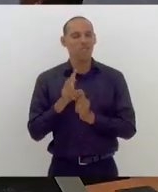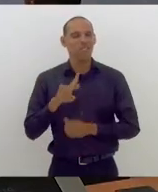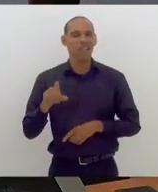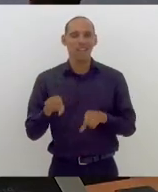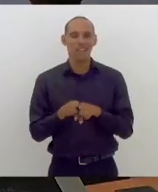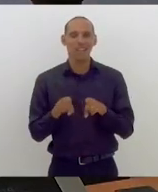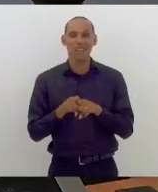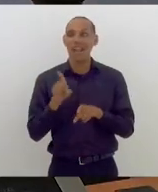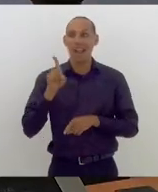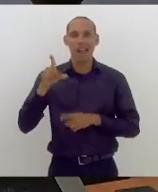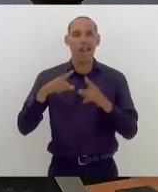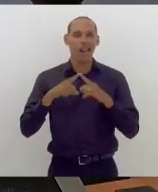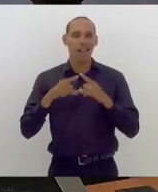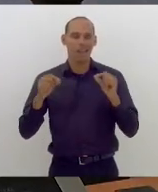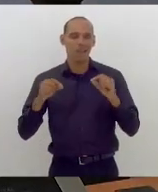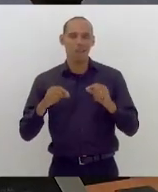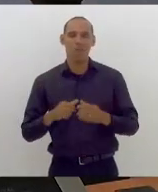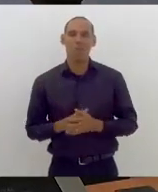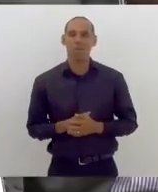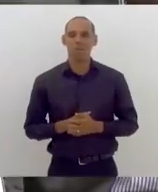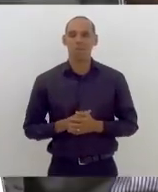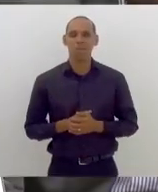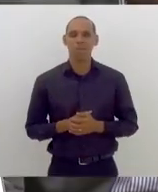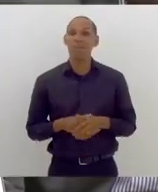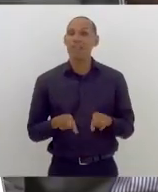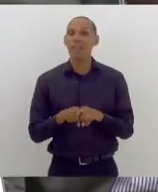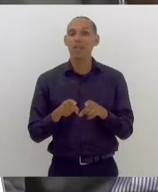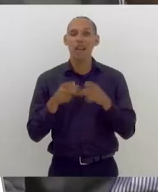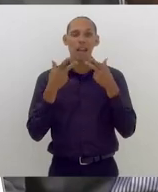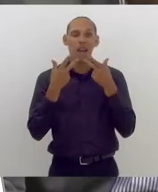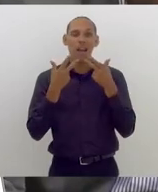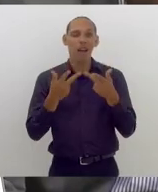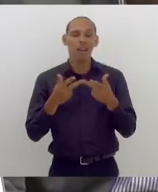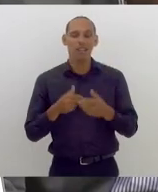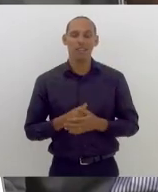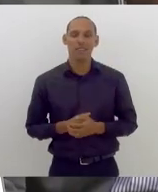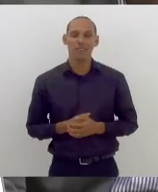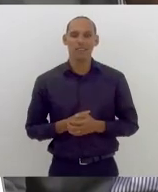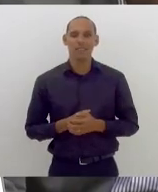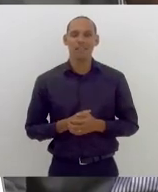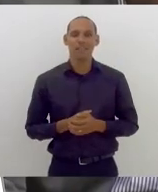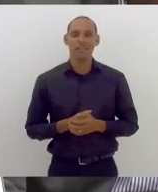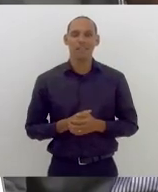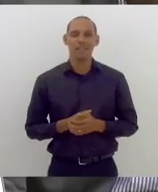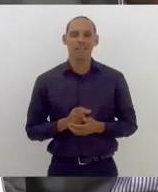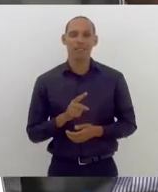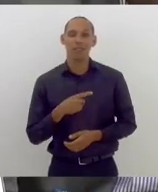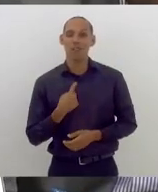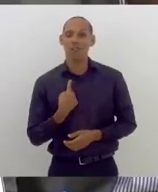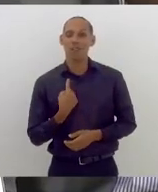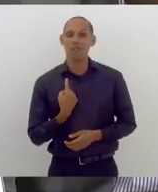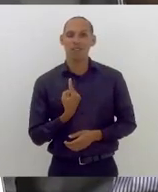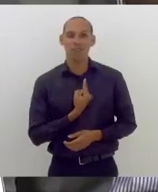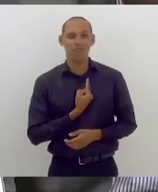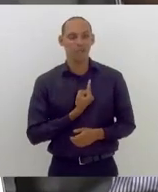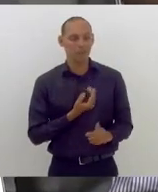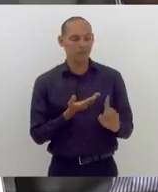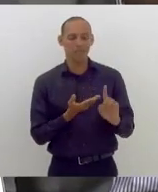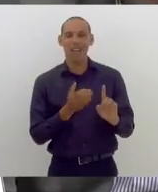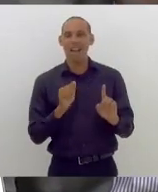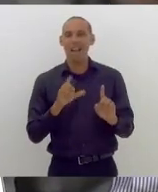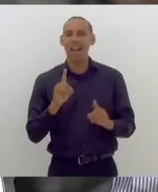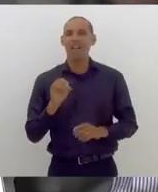Marcelo, em Brasília. Falar também do nosso querido Adolfo, que eu vou falar